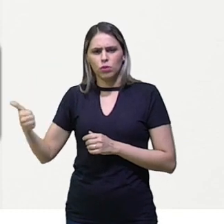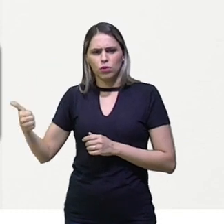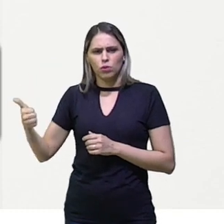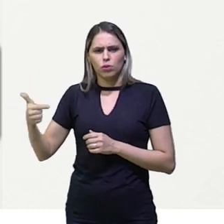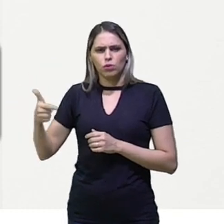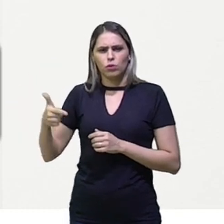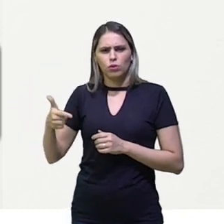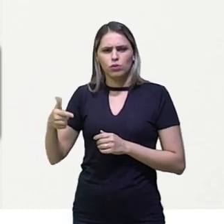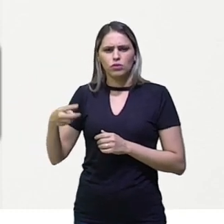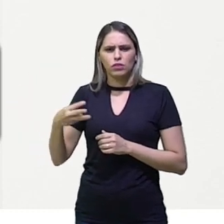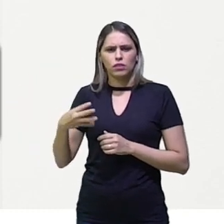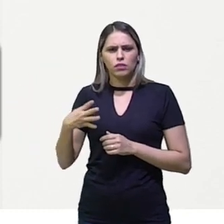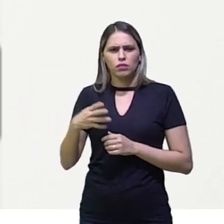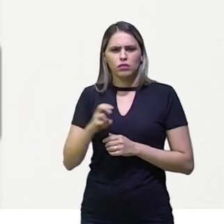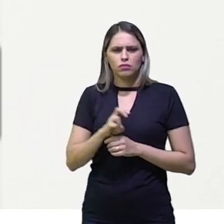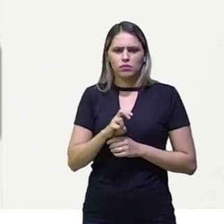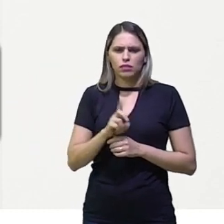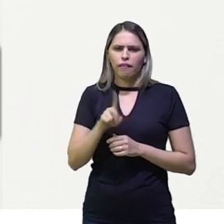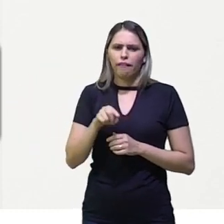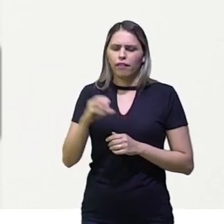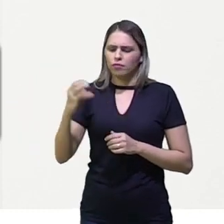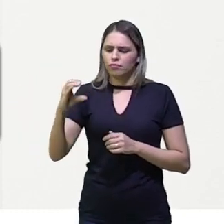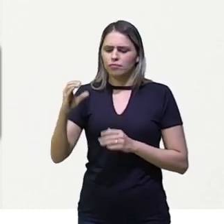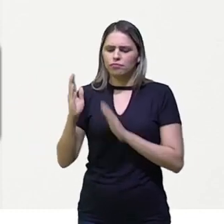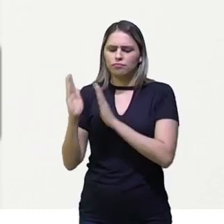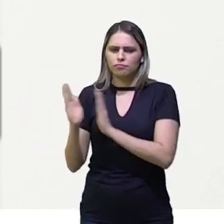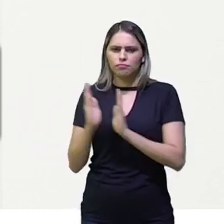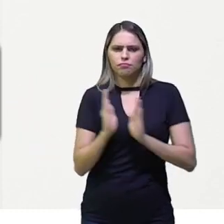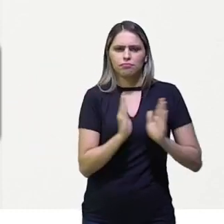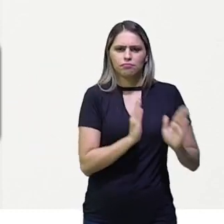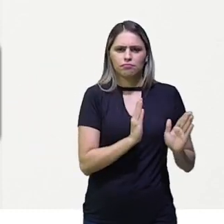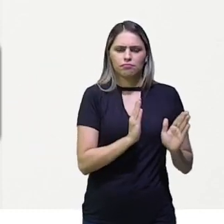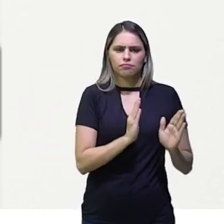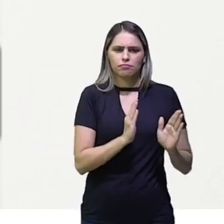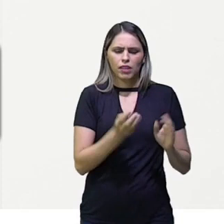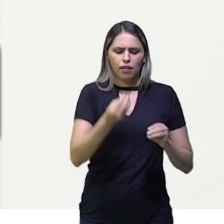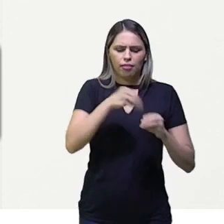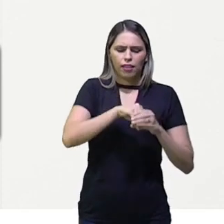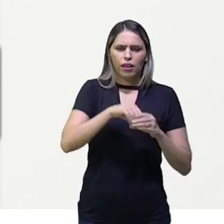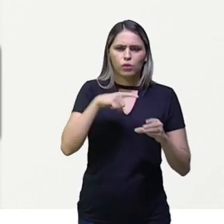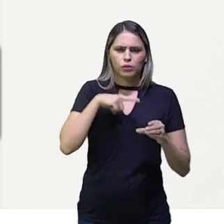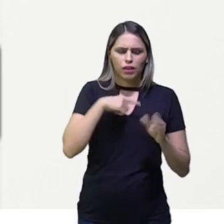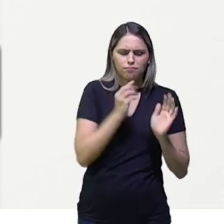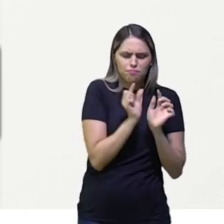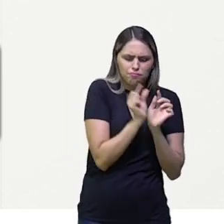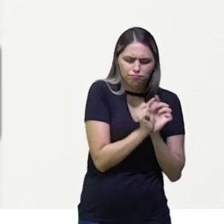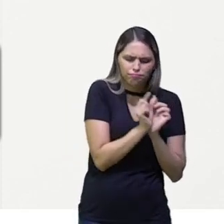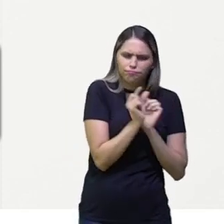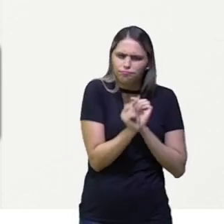centímetros. Dentro desse centímetro temos os milímetros.